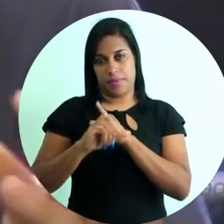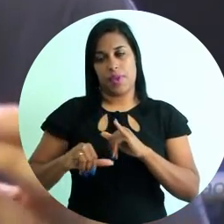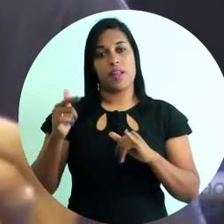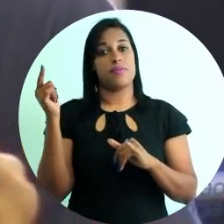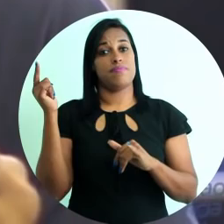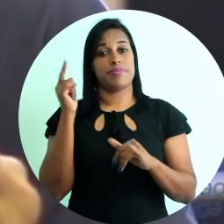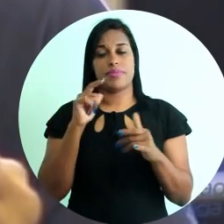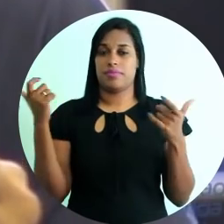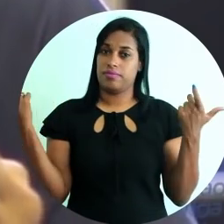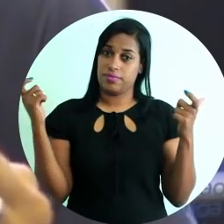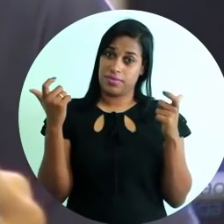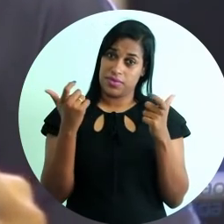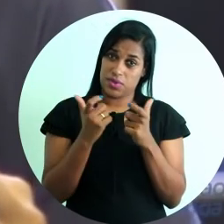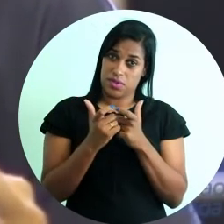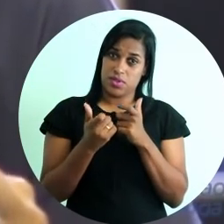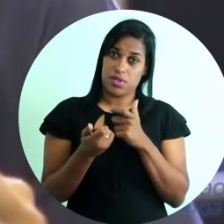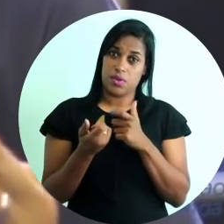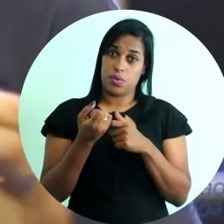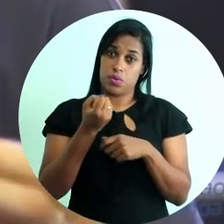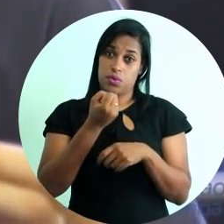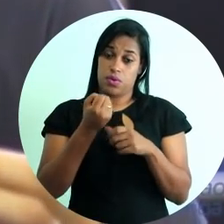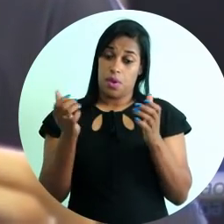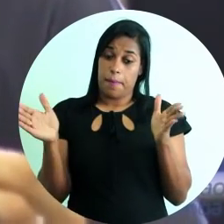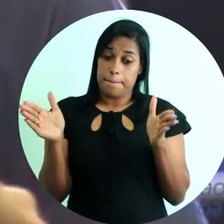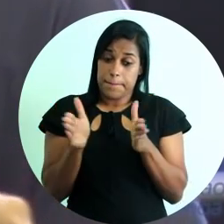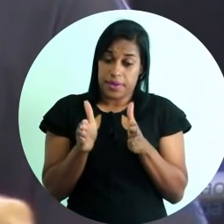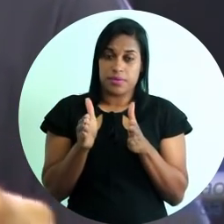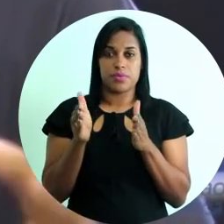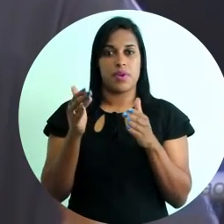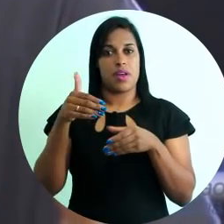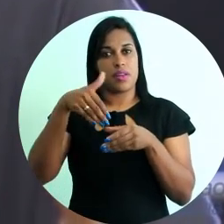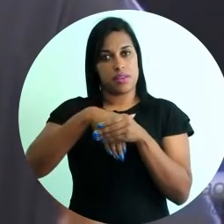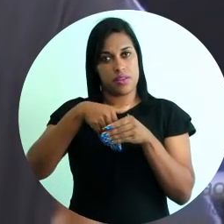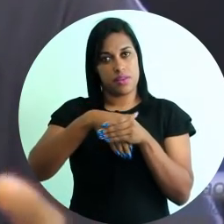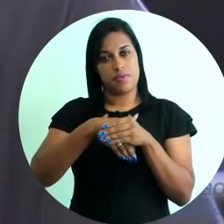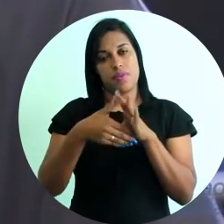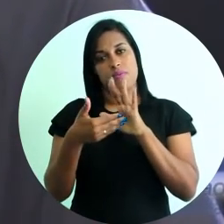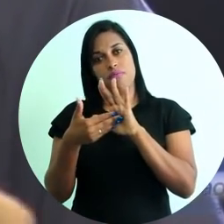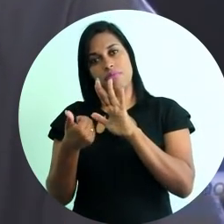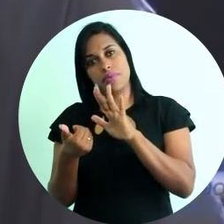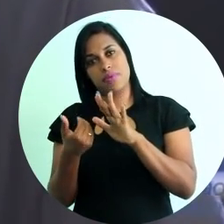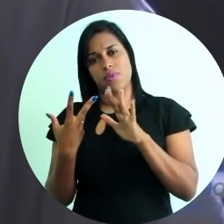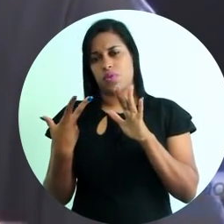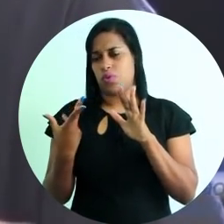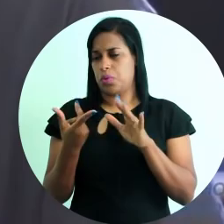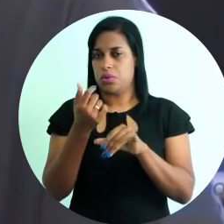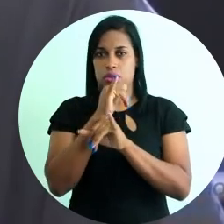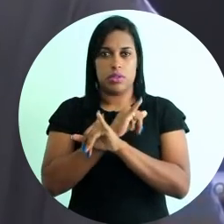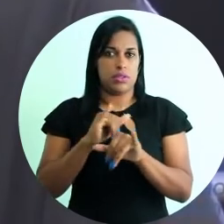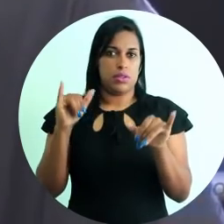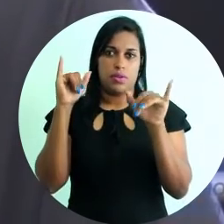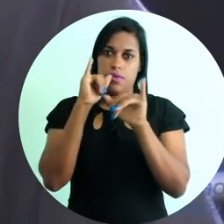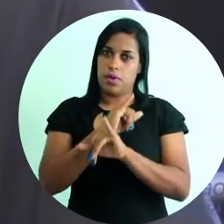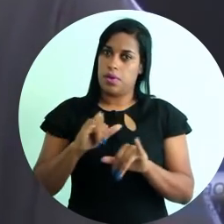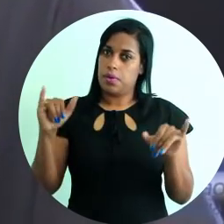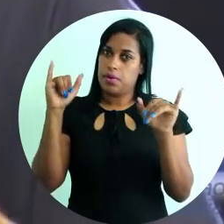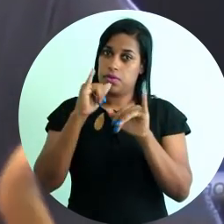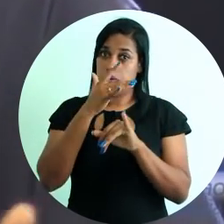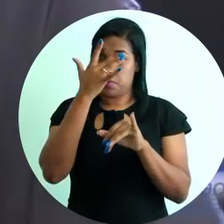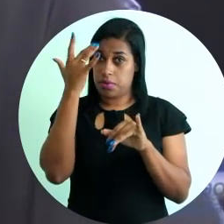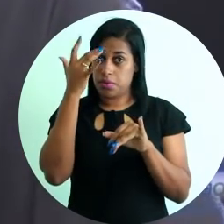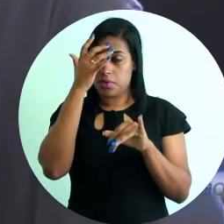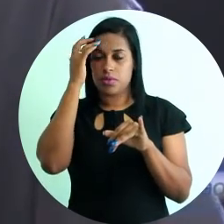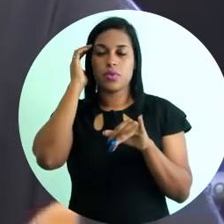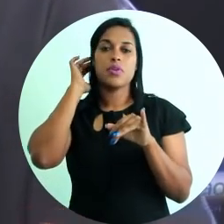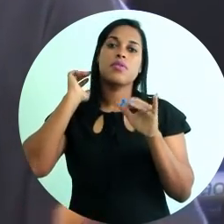você consegue reduzir o tamanho do arquivo e depois esse mesmo arquivo ele é extraído com todas as informações para que a pessoa que